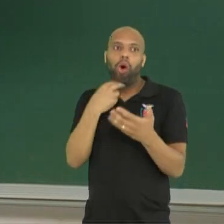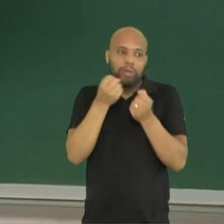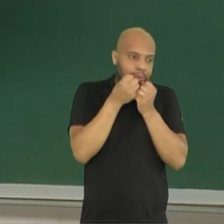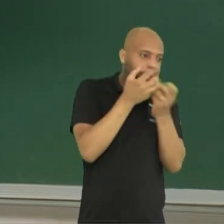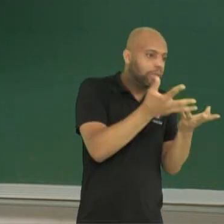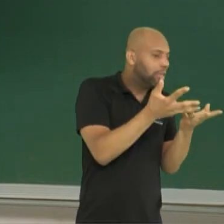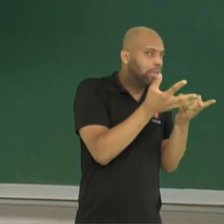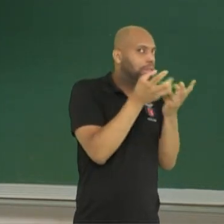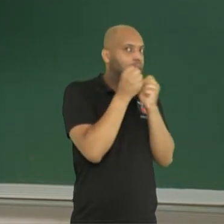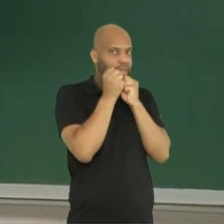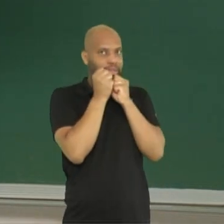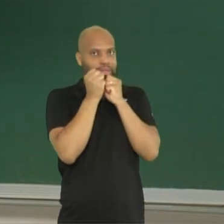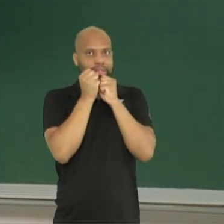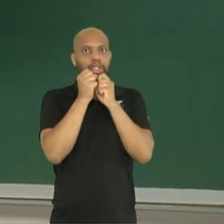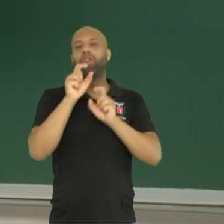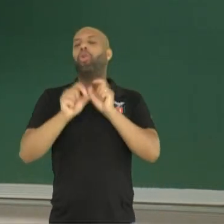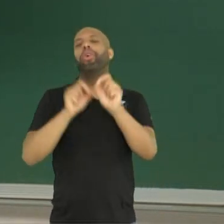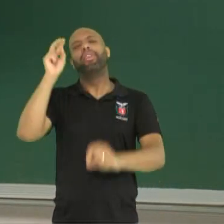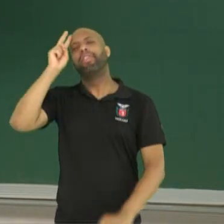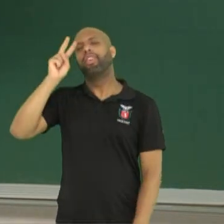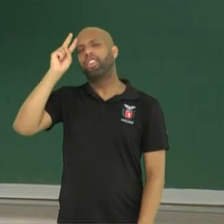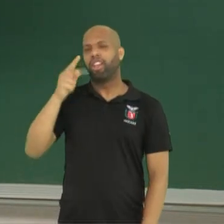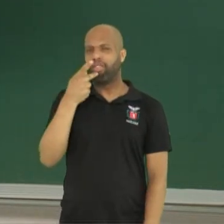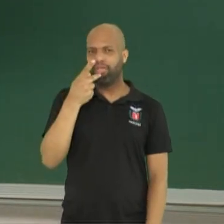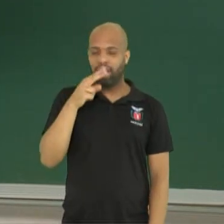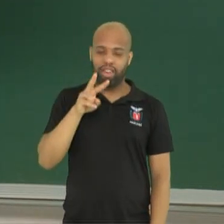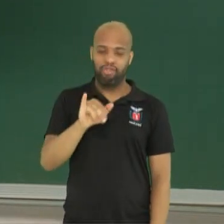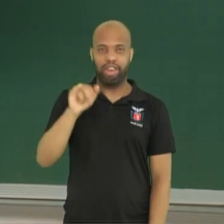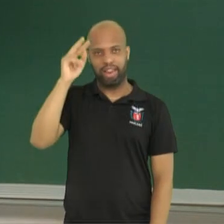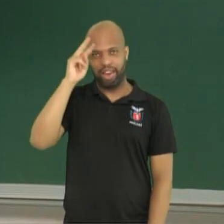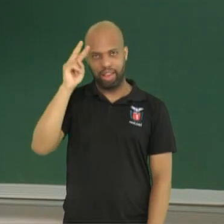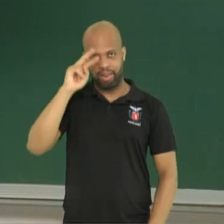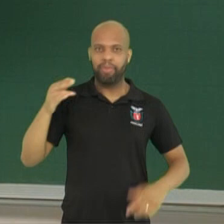maior, né? O que será que a nossa história está falando? Vamos relembrar?